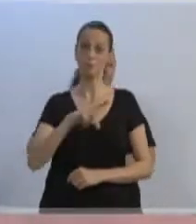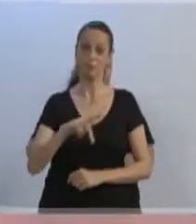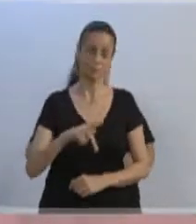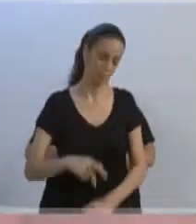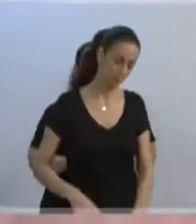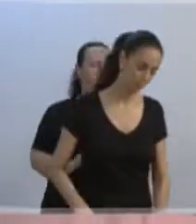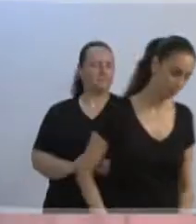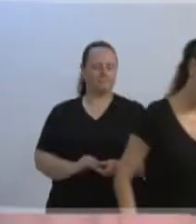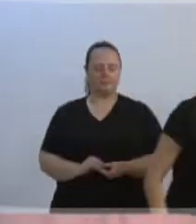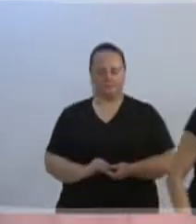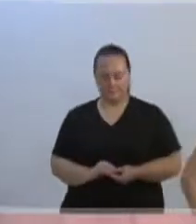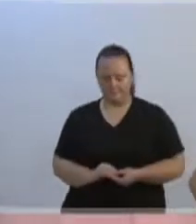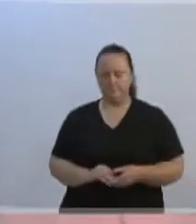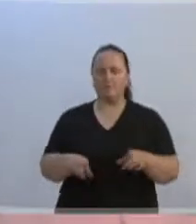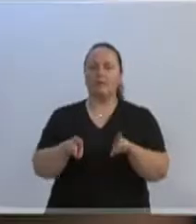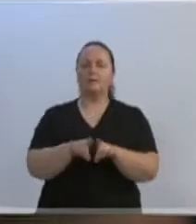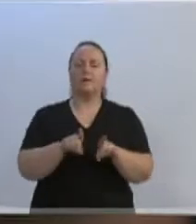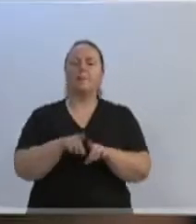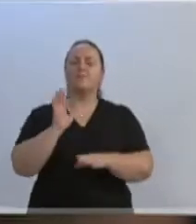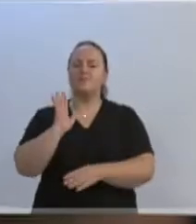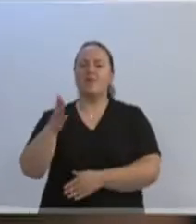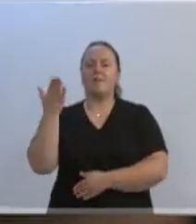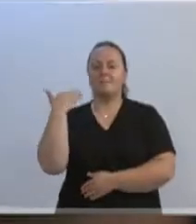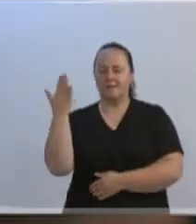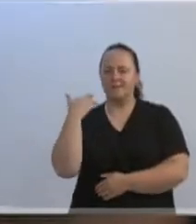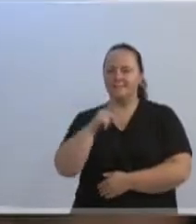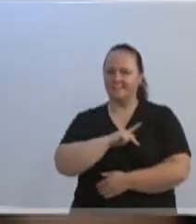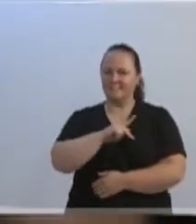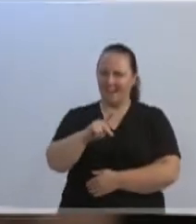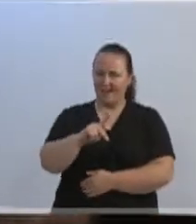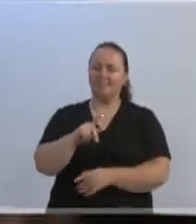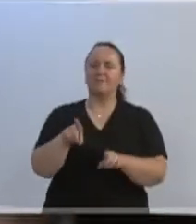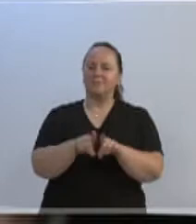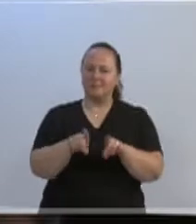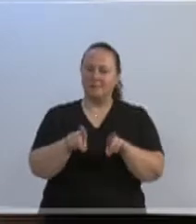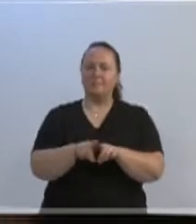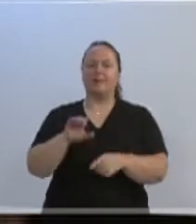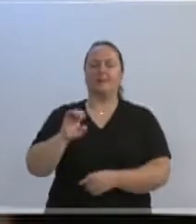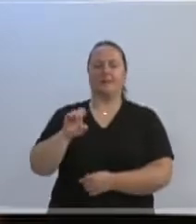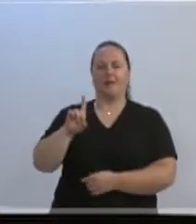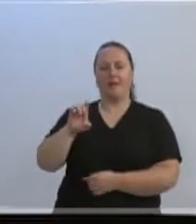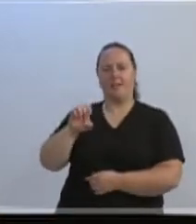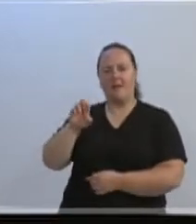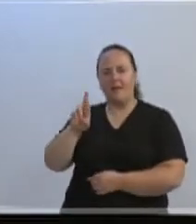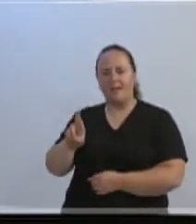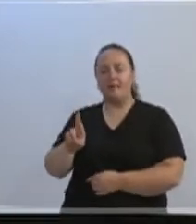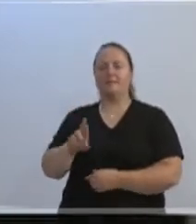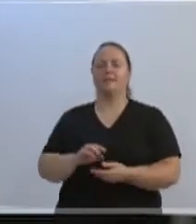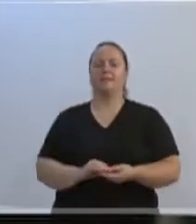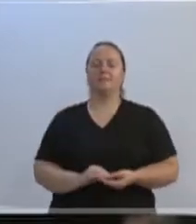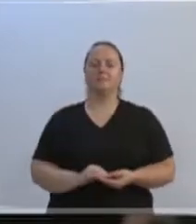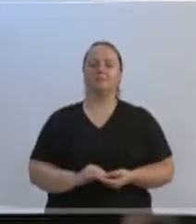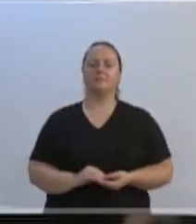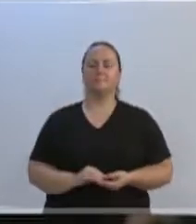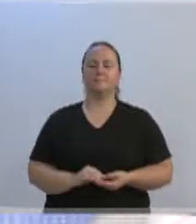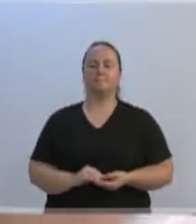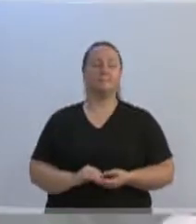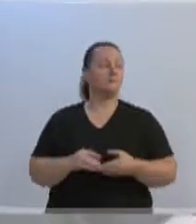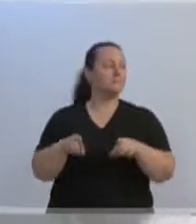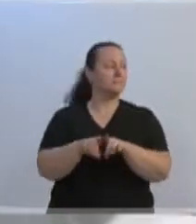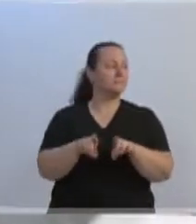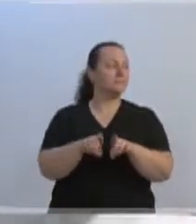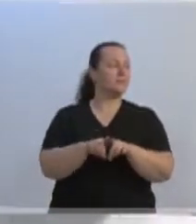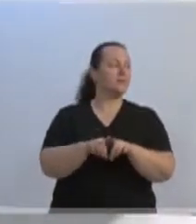mendonça e também dos seis presidentes do seu irmão florentino ué de jacinto valdinho jacinto é o seu